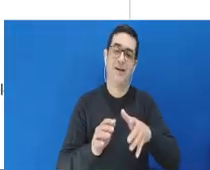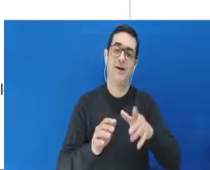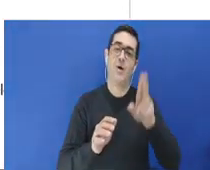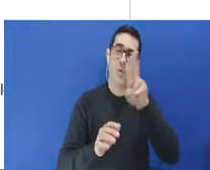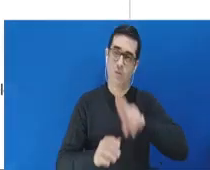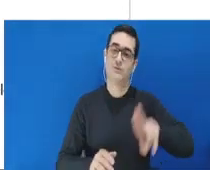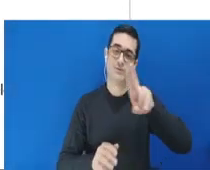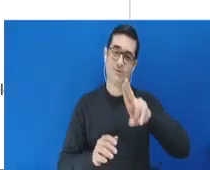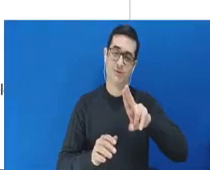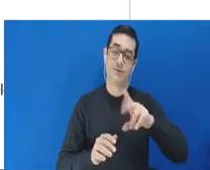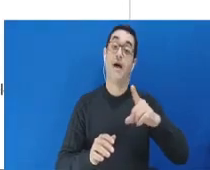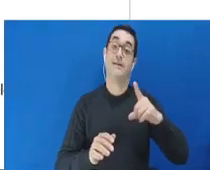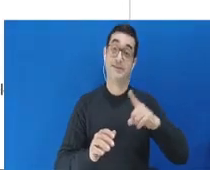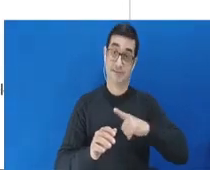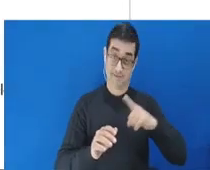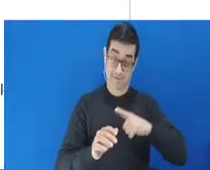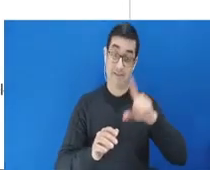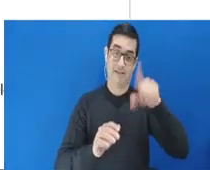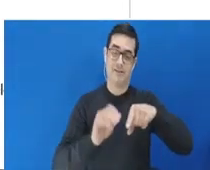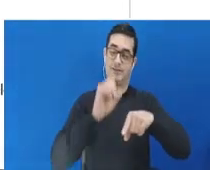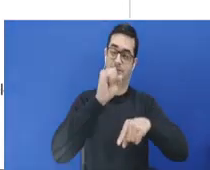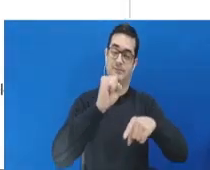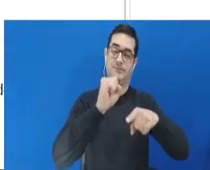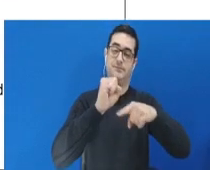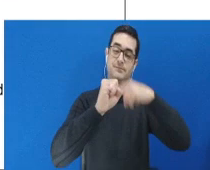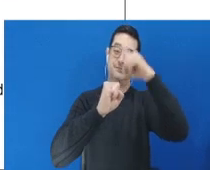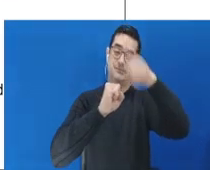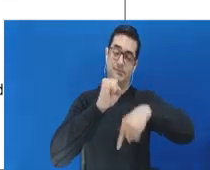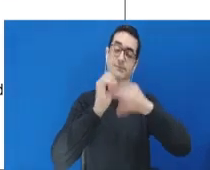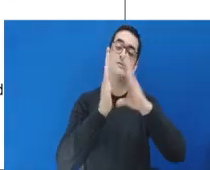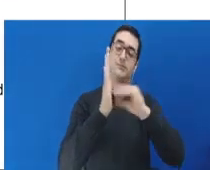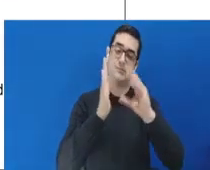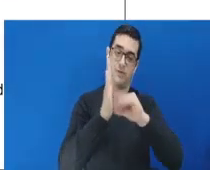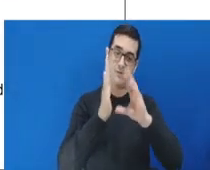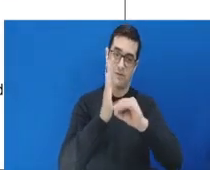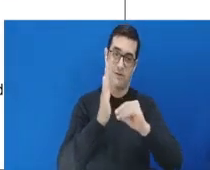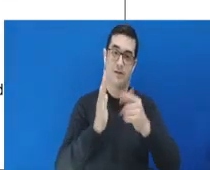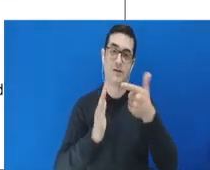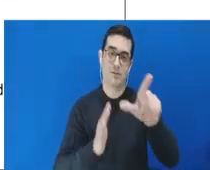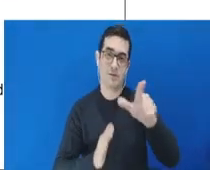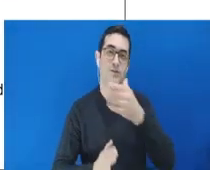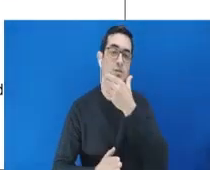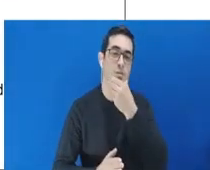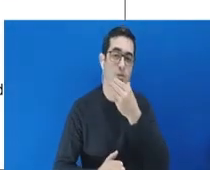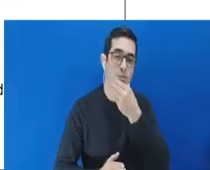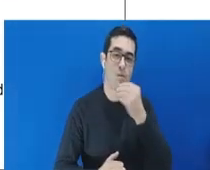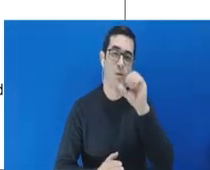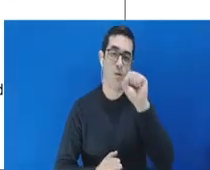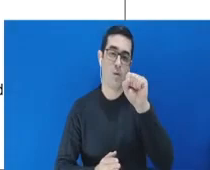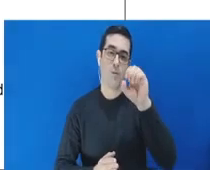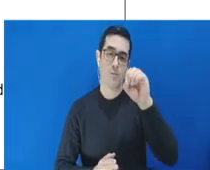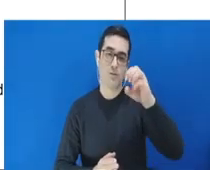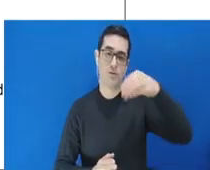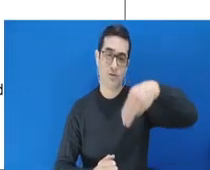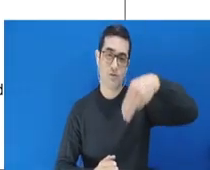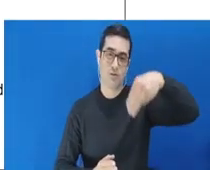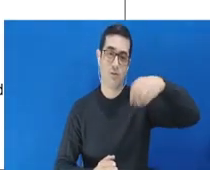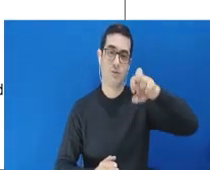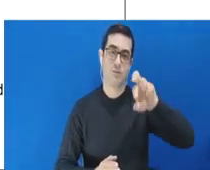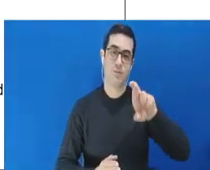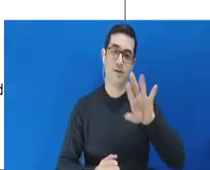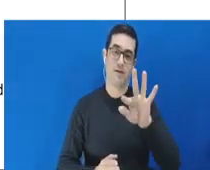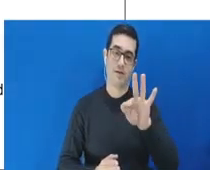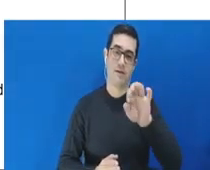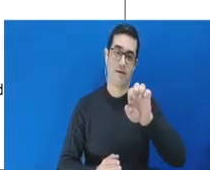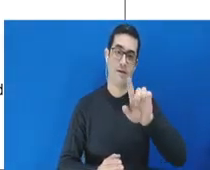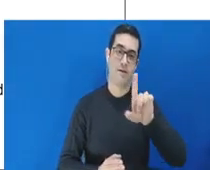ainda. Na sequência, Sommerfeld faz uma correção e diz que os elétrons não seguem uma trajetória circular, mas